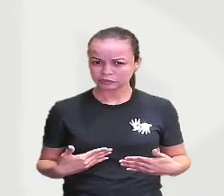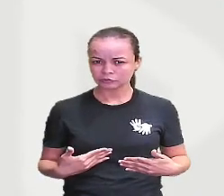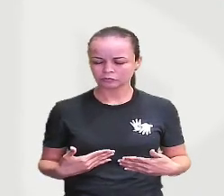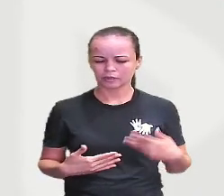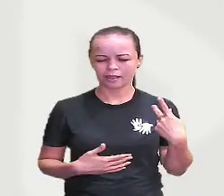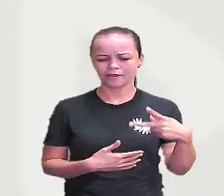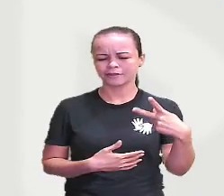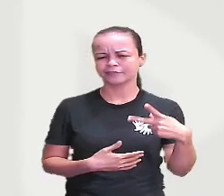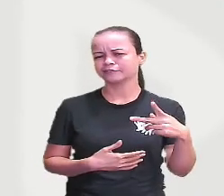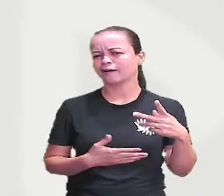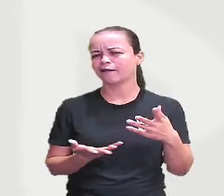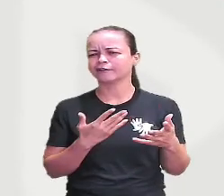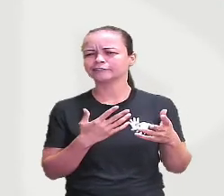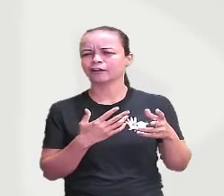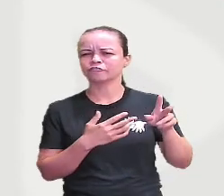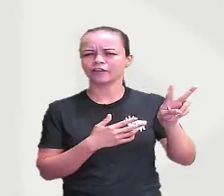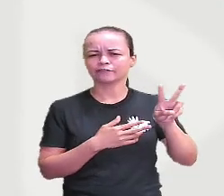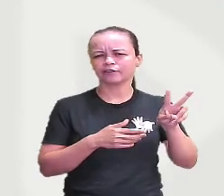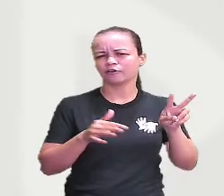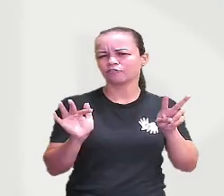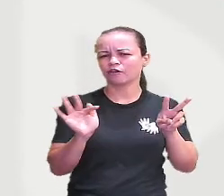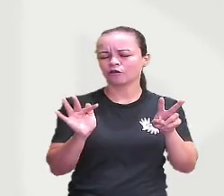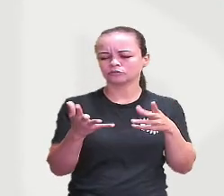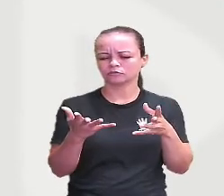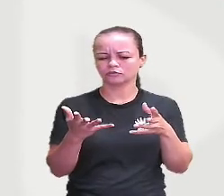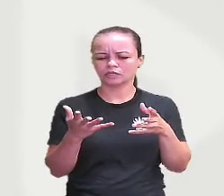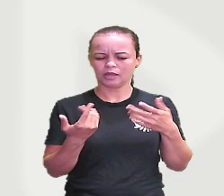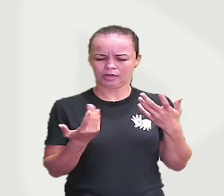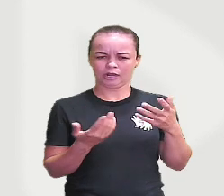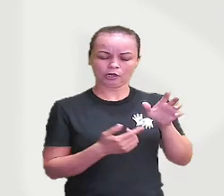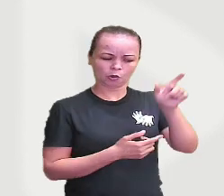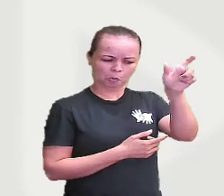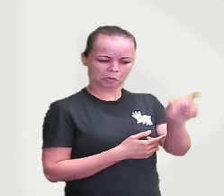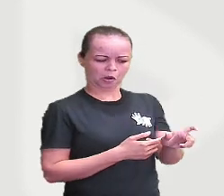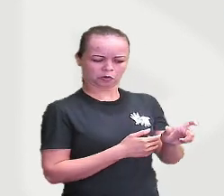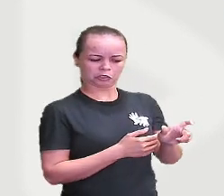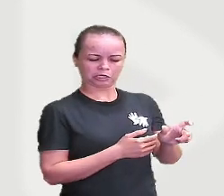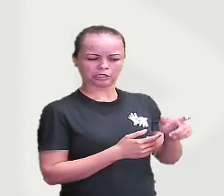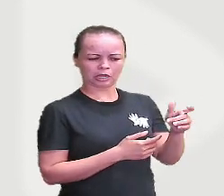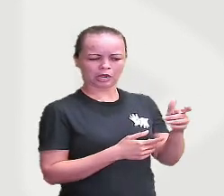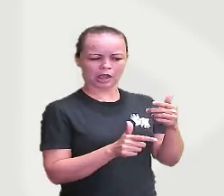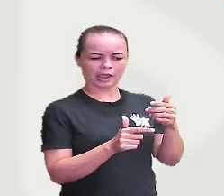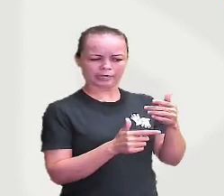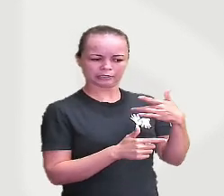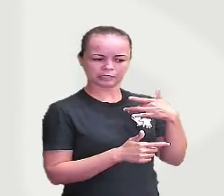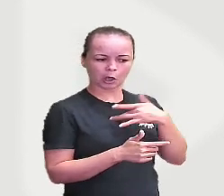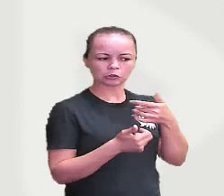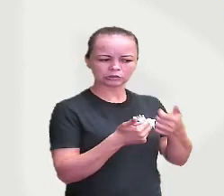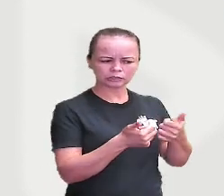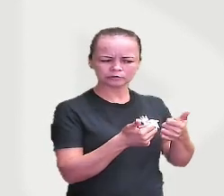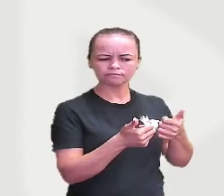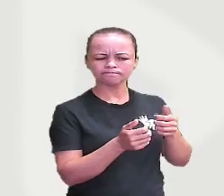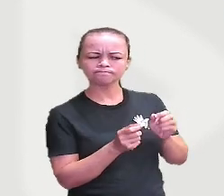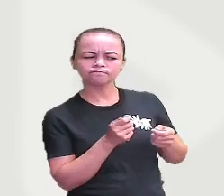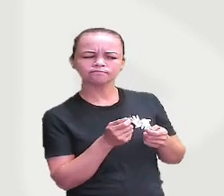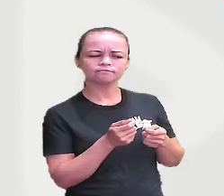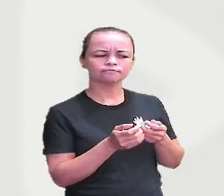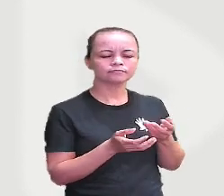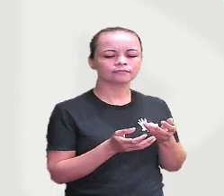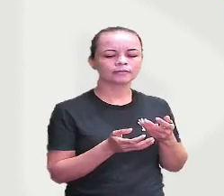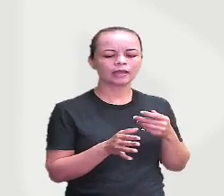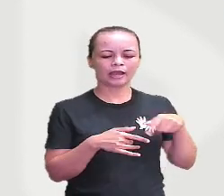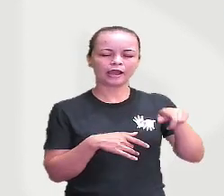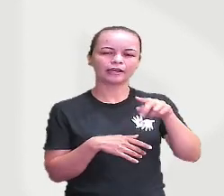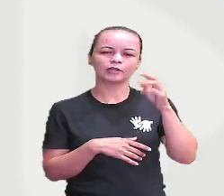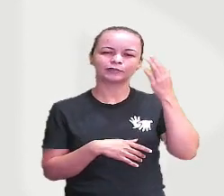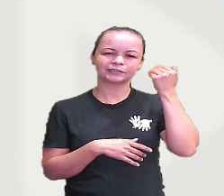está falso? A gente diz que uma pessoa está saudável quando ela não apresenta problemas físicos. Eu tenho certeza que aí de casa você colocou que